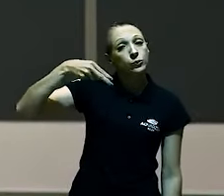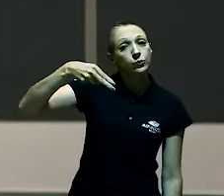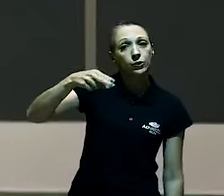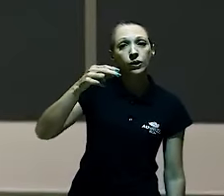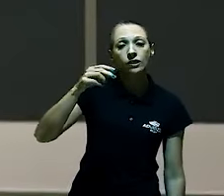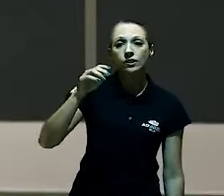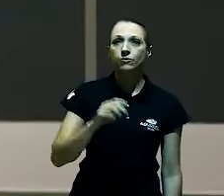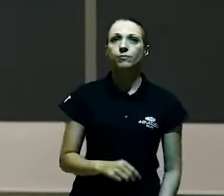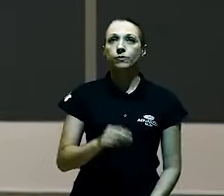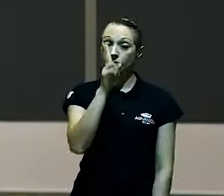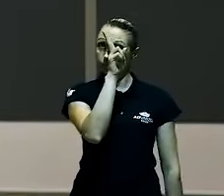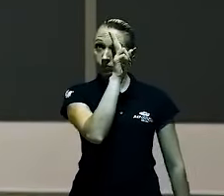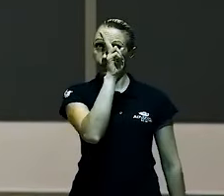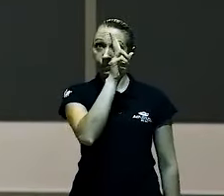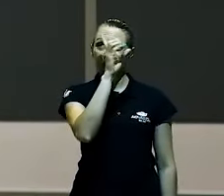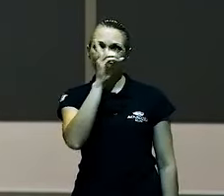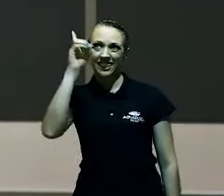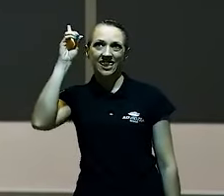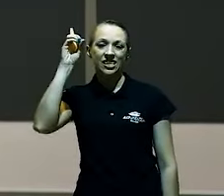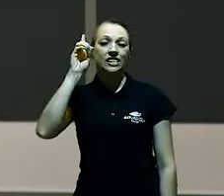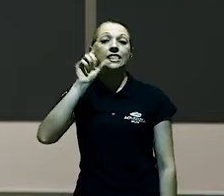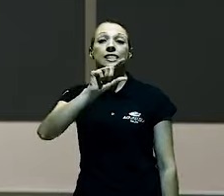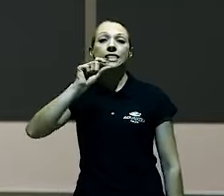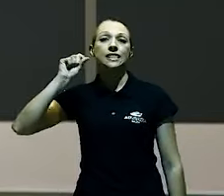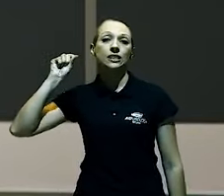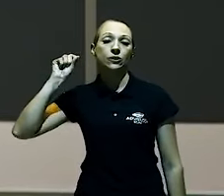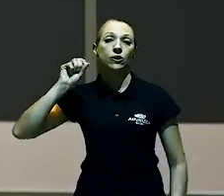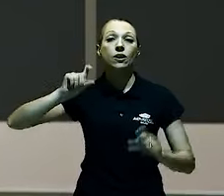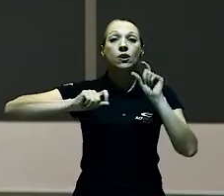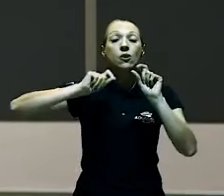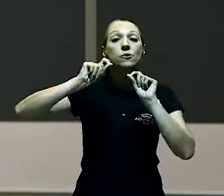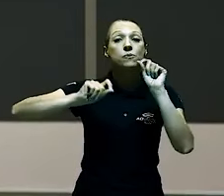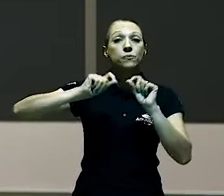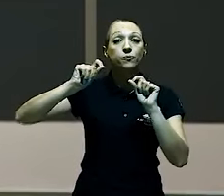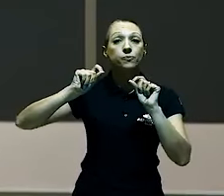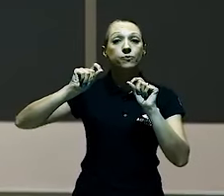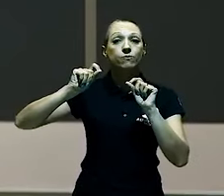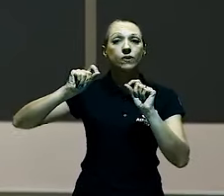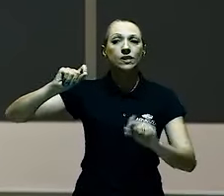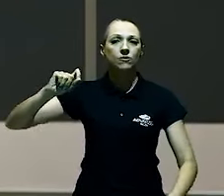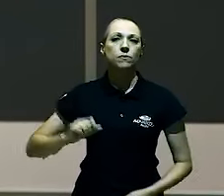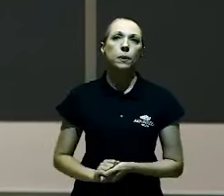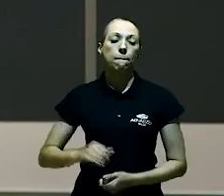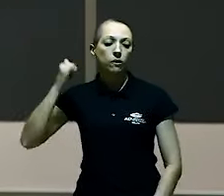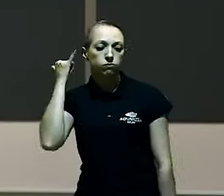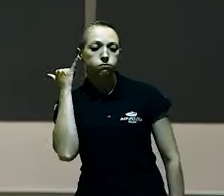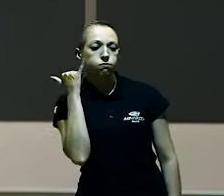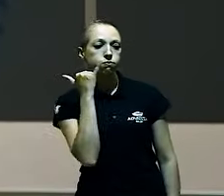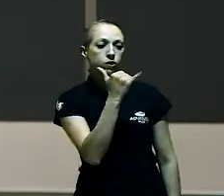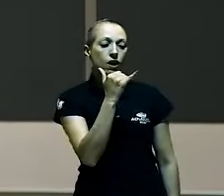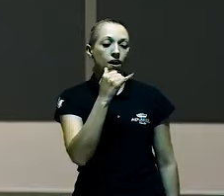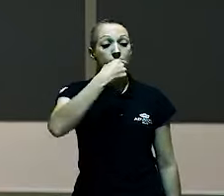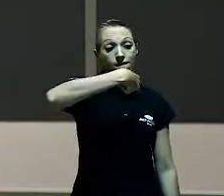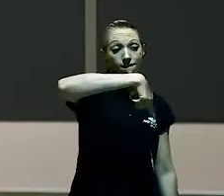uma vez mais se revelar como o Senhor das nações. E agora ele não fala com Jonas para profetizar